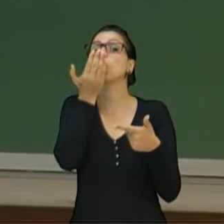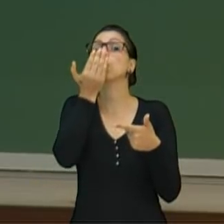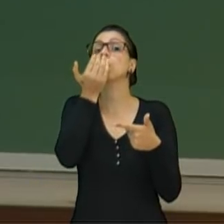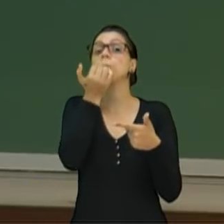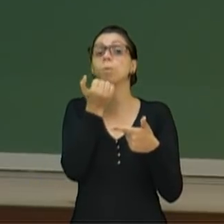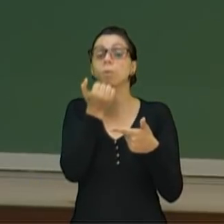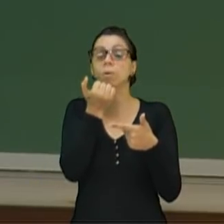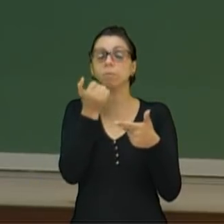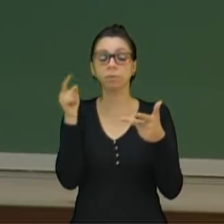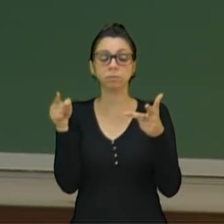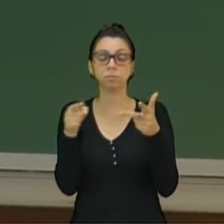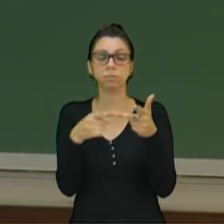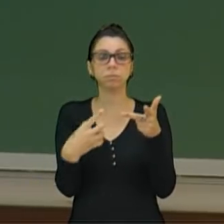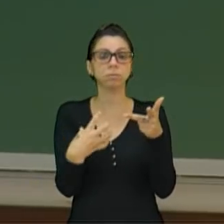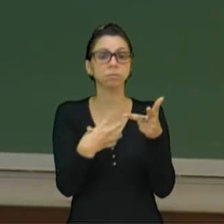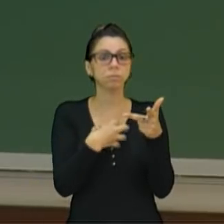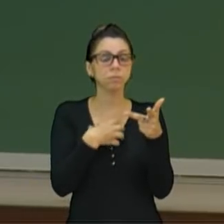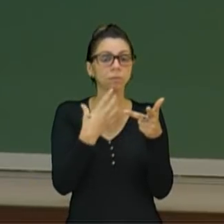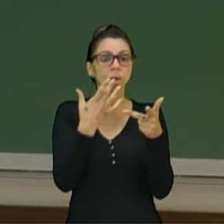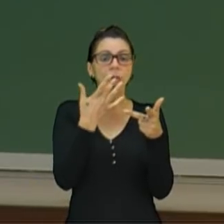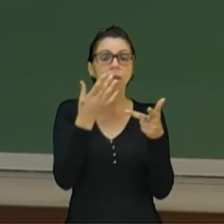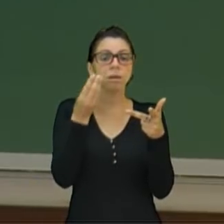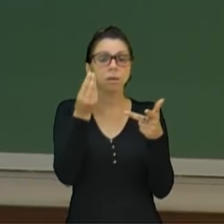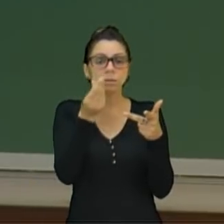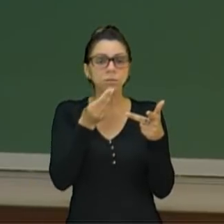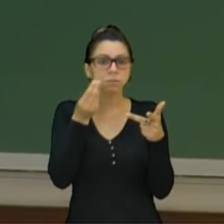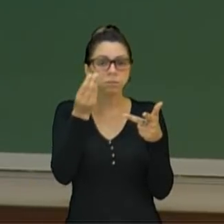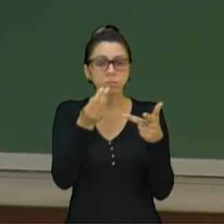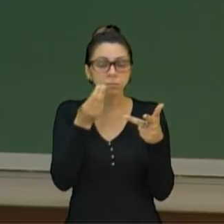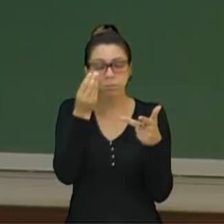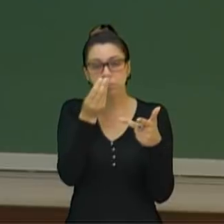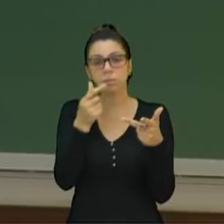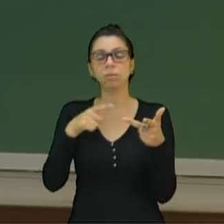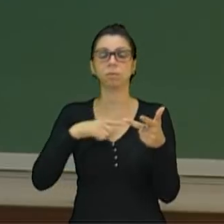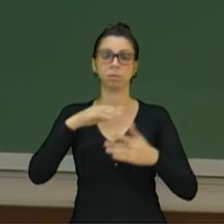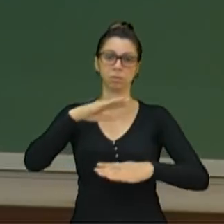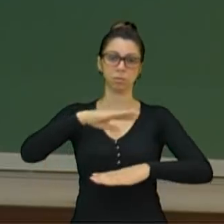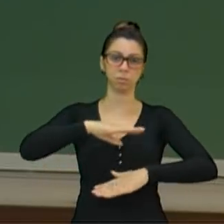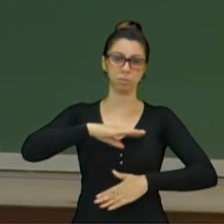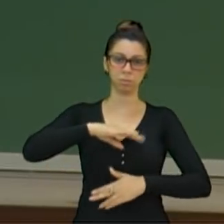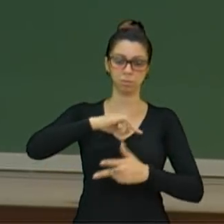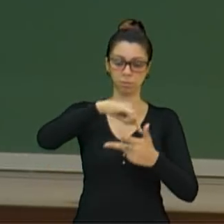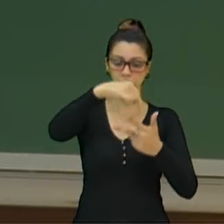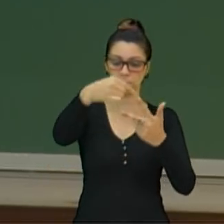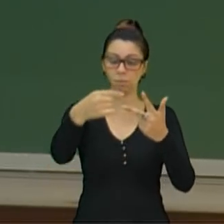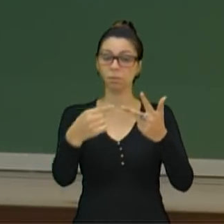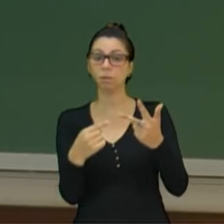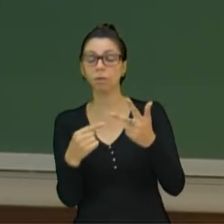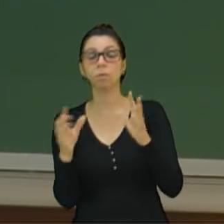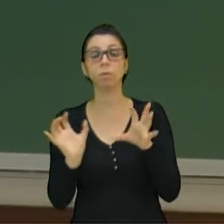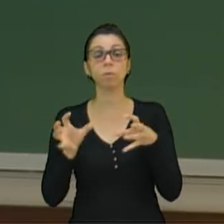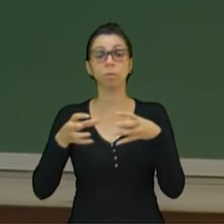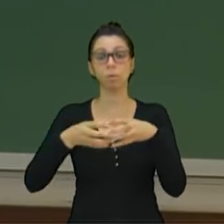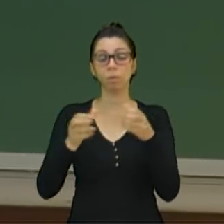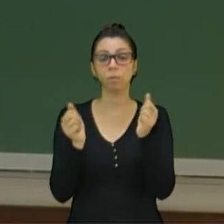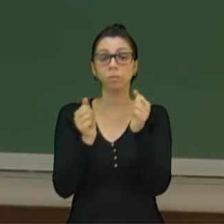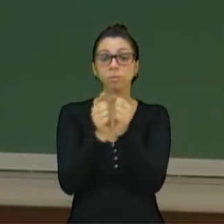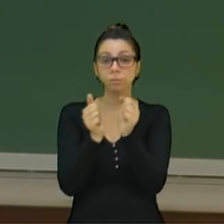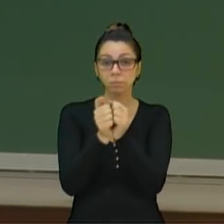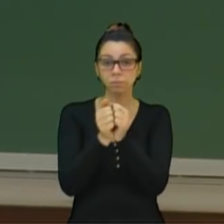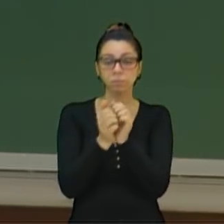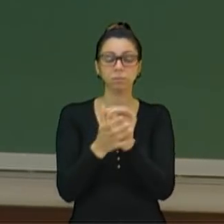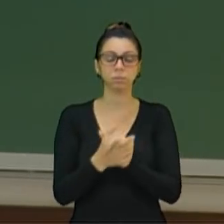o gosto. Então percebam que algumas situações do cotidiano, mais de um sentido trabalham em conjunto. E se